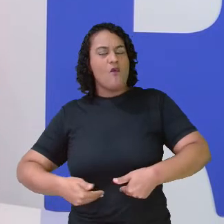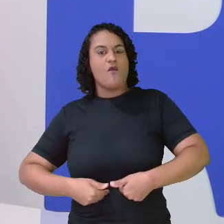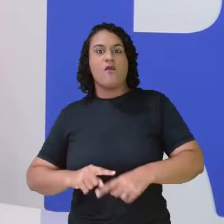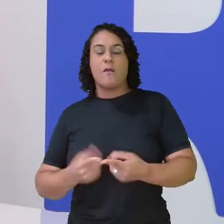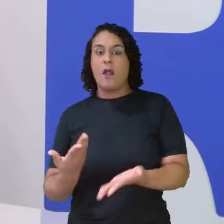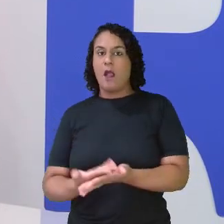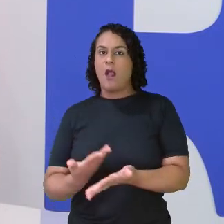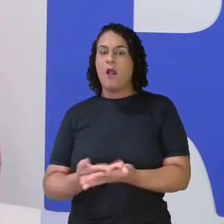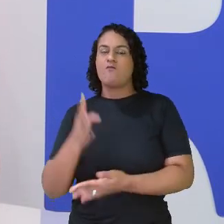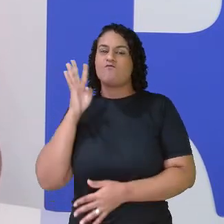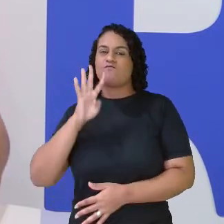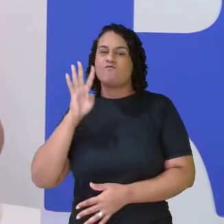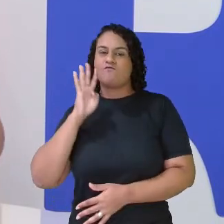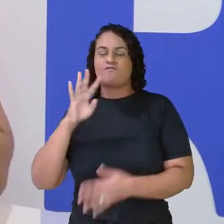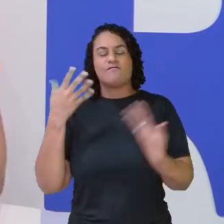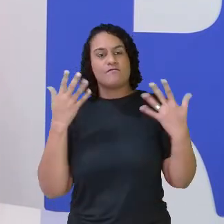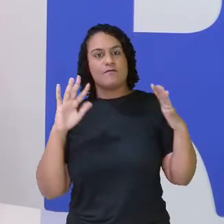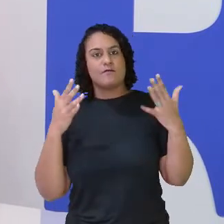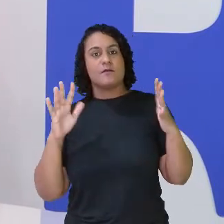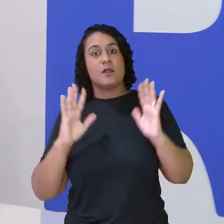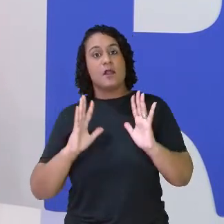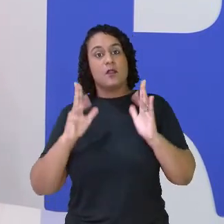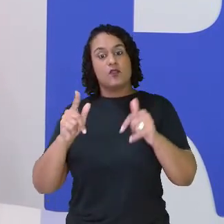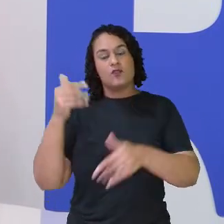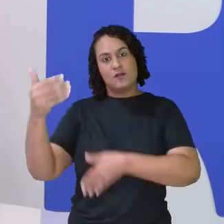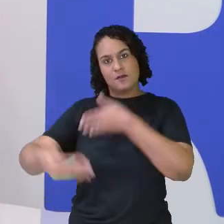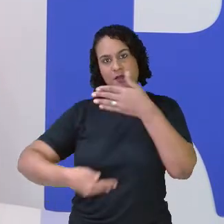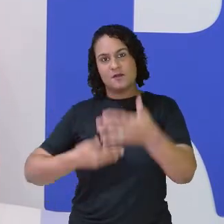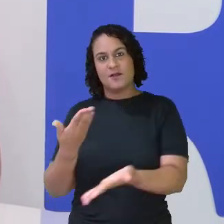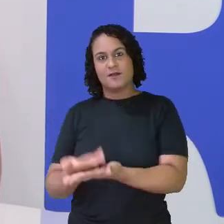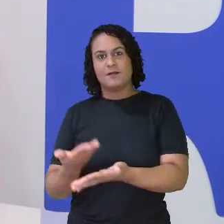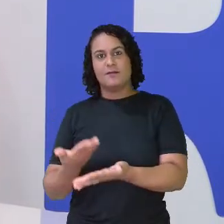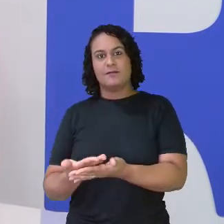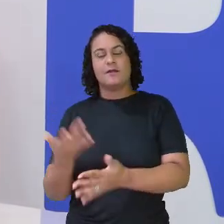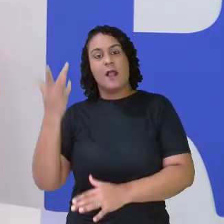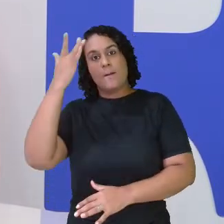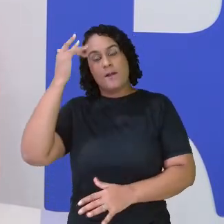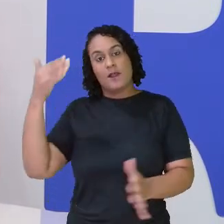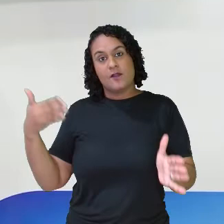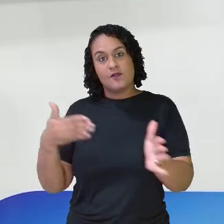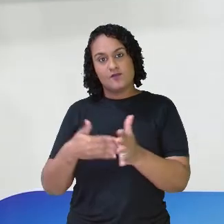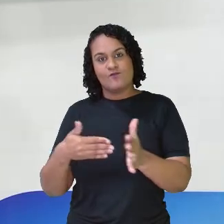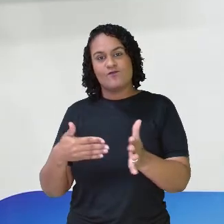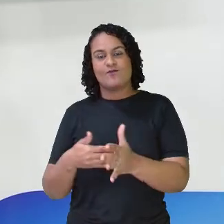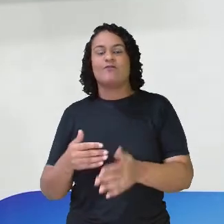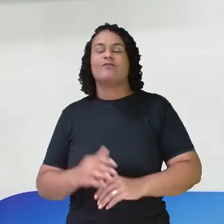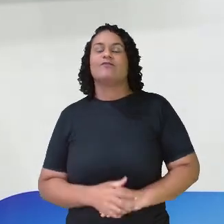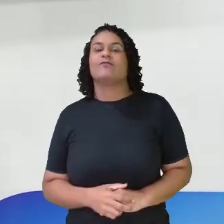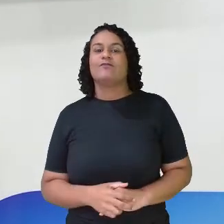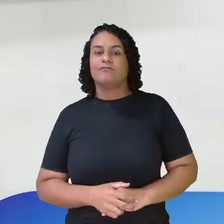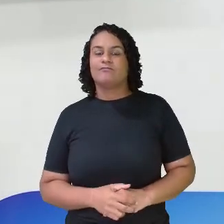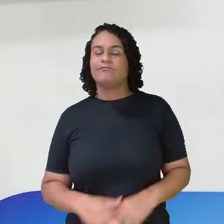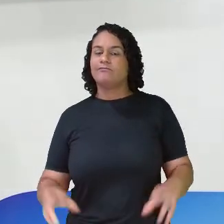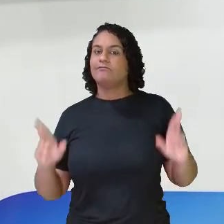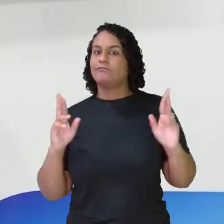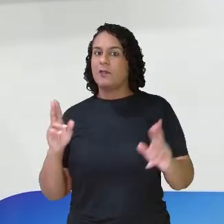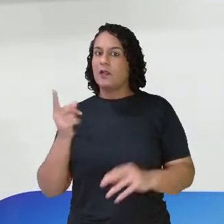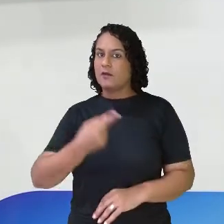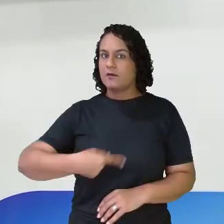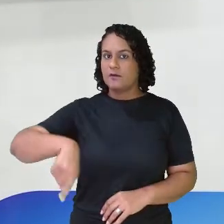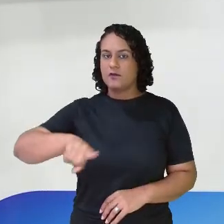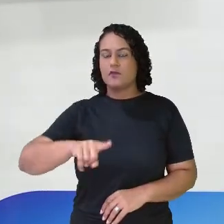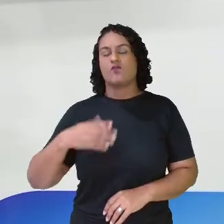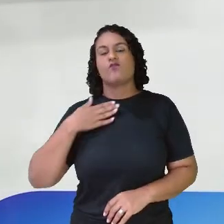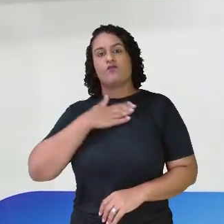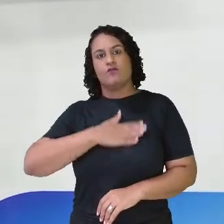foi muito boa. Parabéns, professora, e a todos que interagiram com a gente. Amanhã a gente se vê aqui de novo. Então, eu espero que vocês